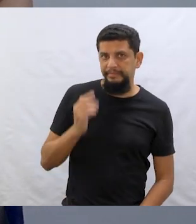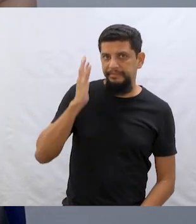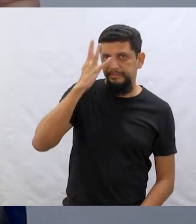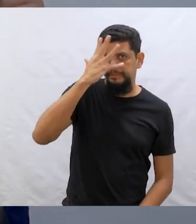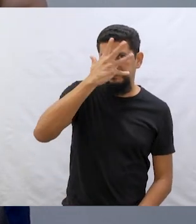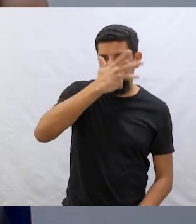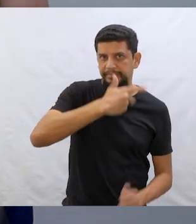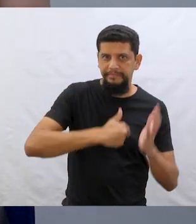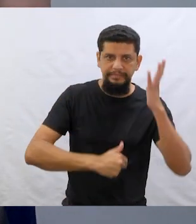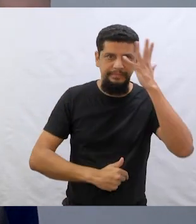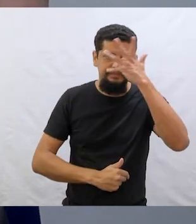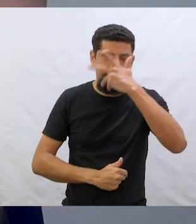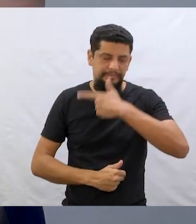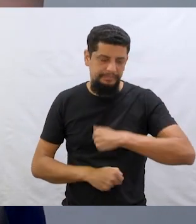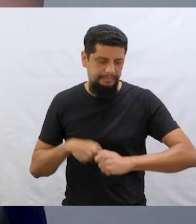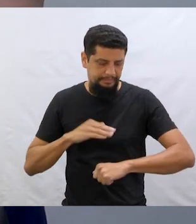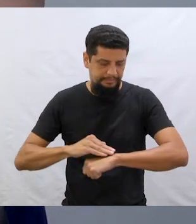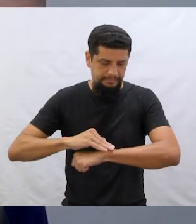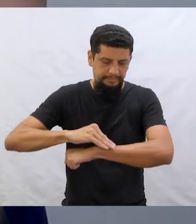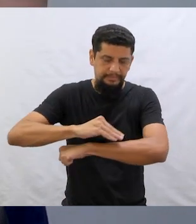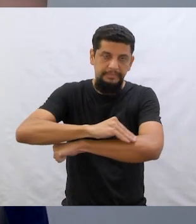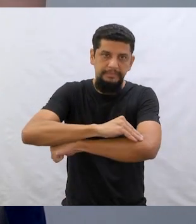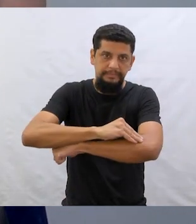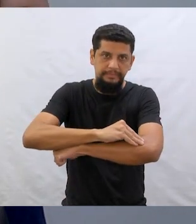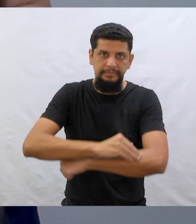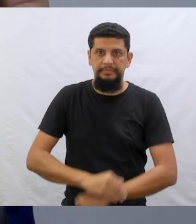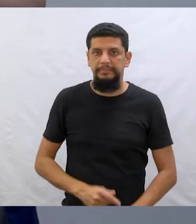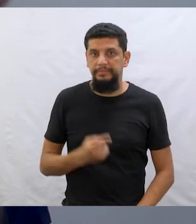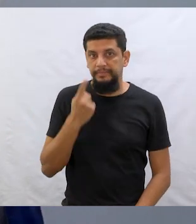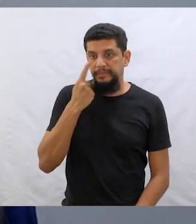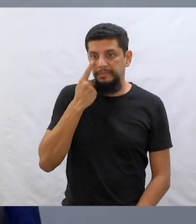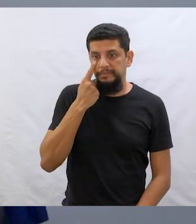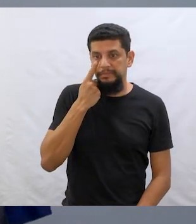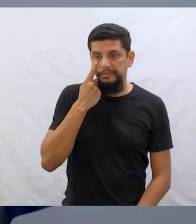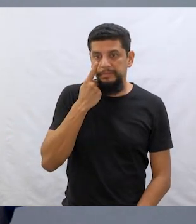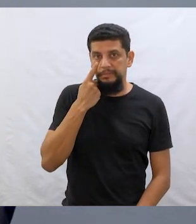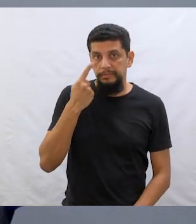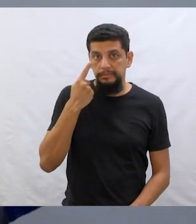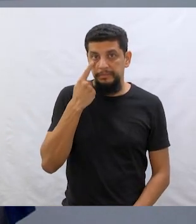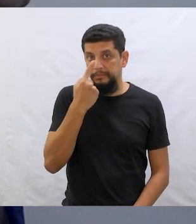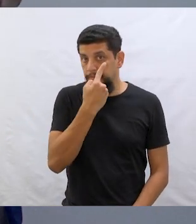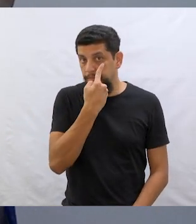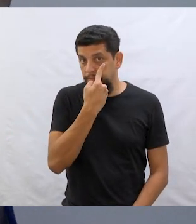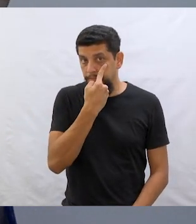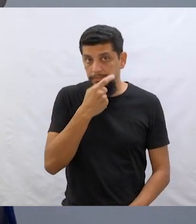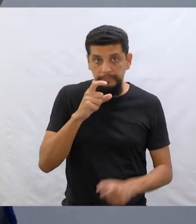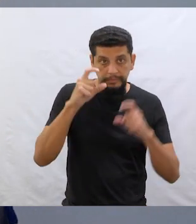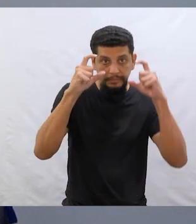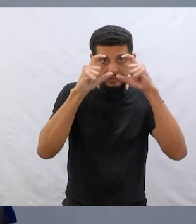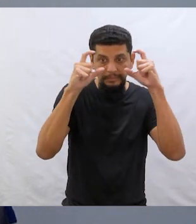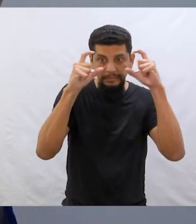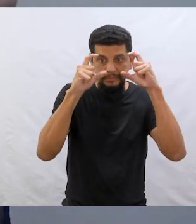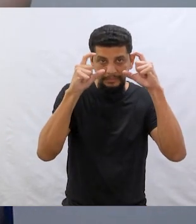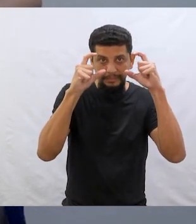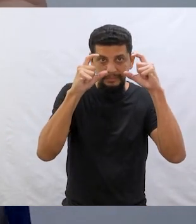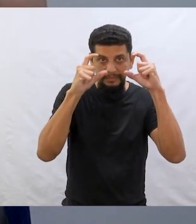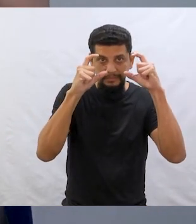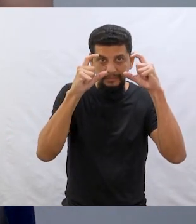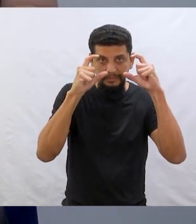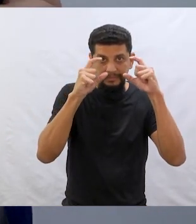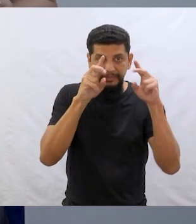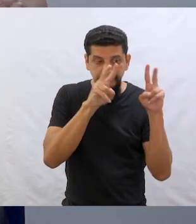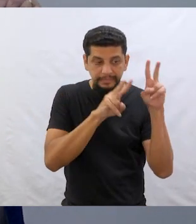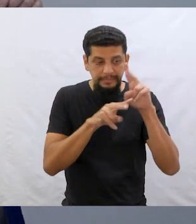Que bonitinho. Sim, sapinho. Olha, ele também tem dois olhos assim, ó, aqui em cima.